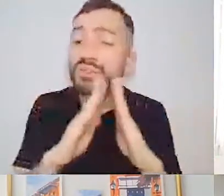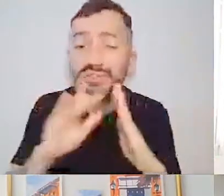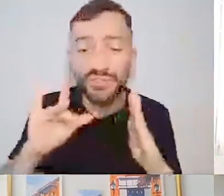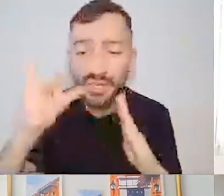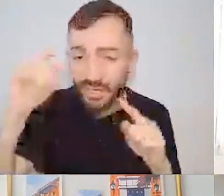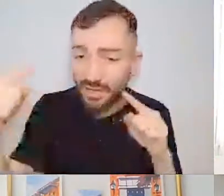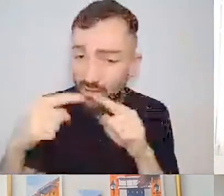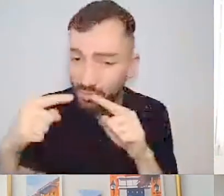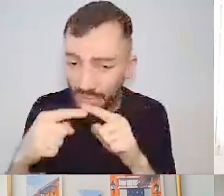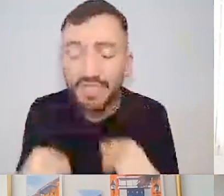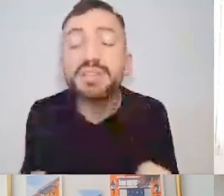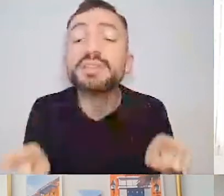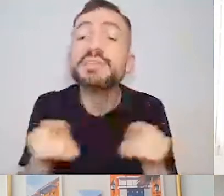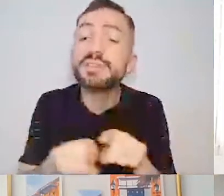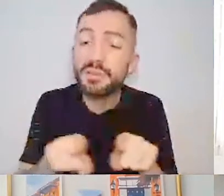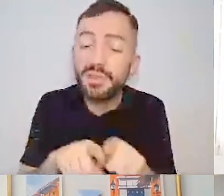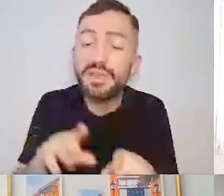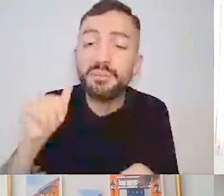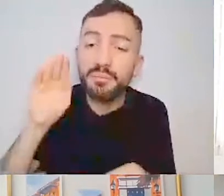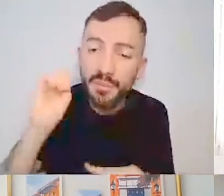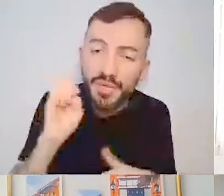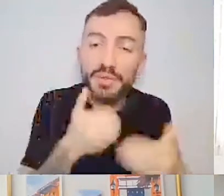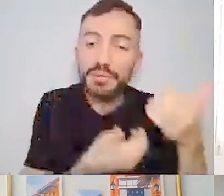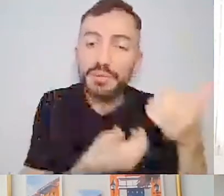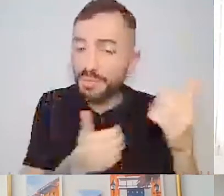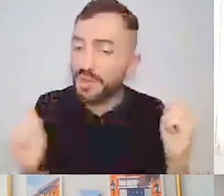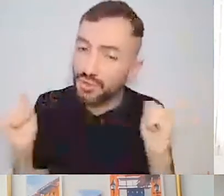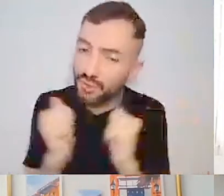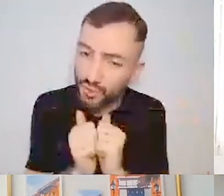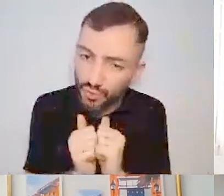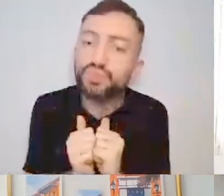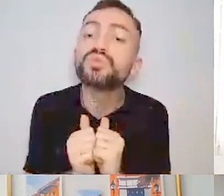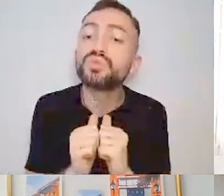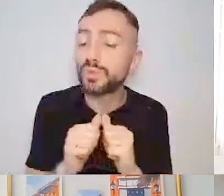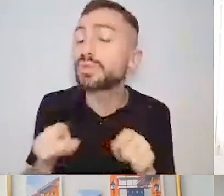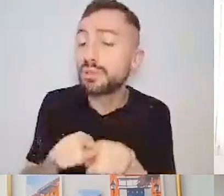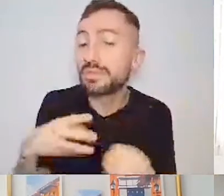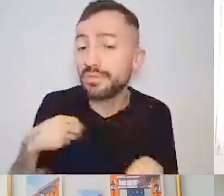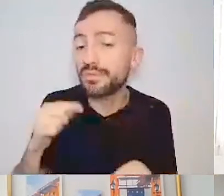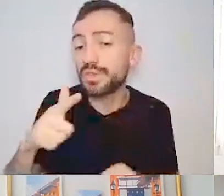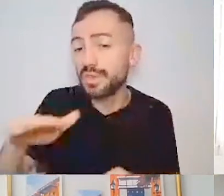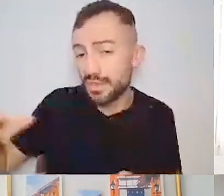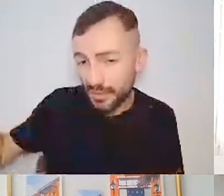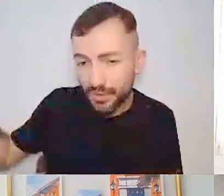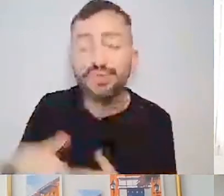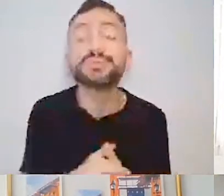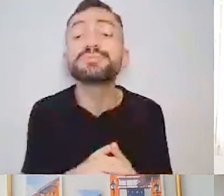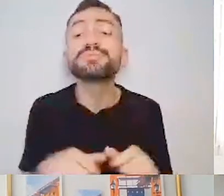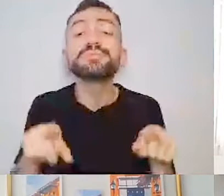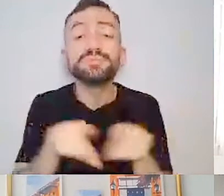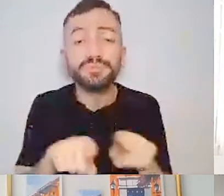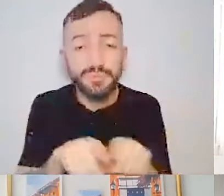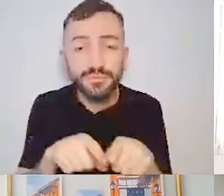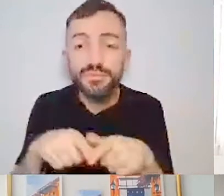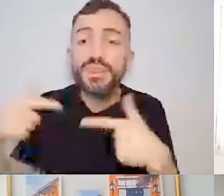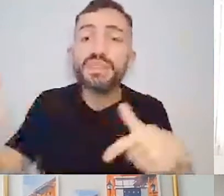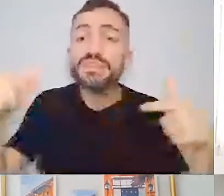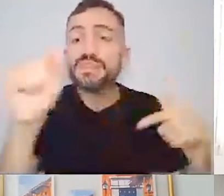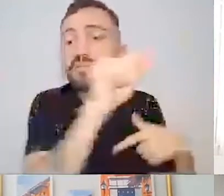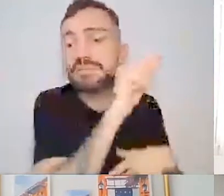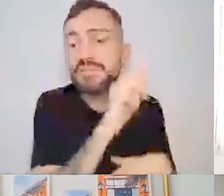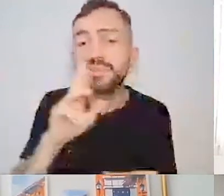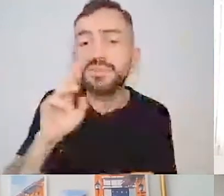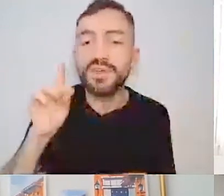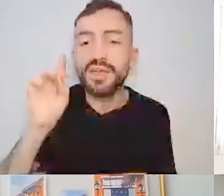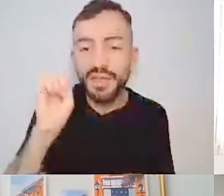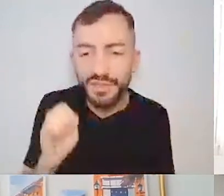ao acolhimento conjunto para mães e bebês, incluindo outras filhas e filhos, o direito a uma rede de serviços que funcione de